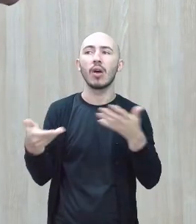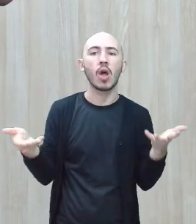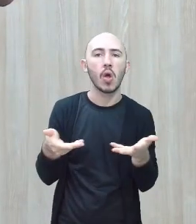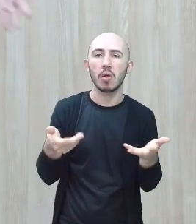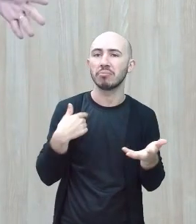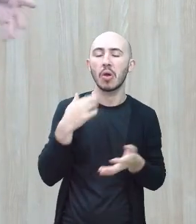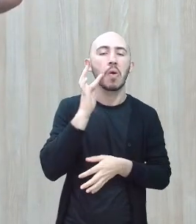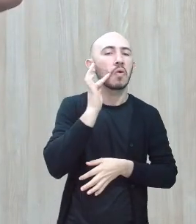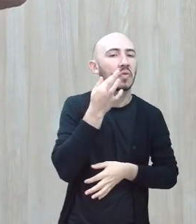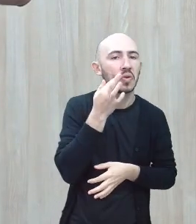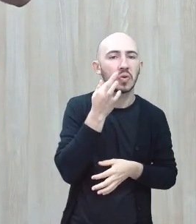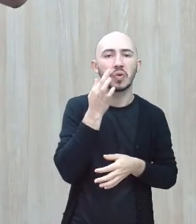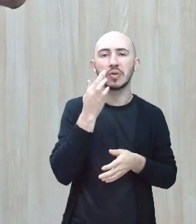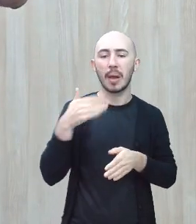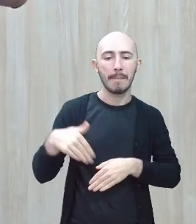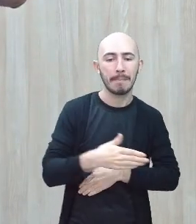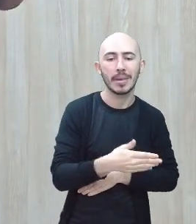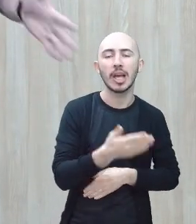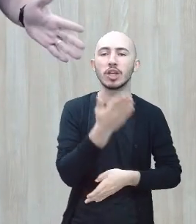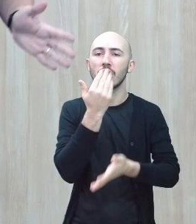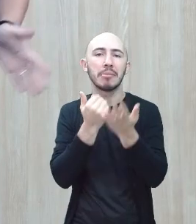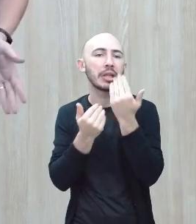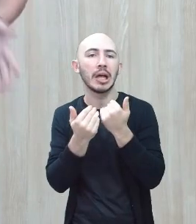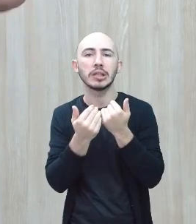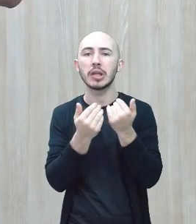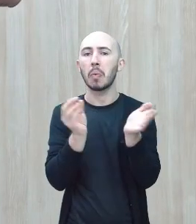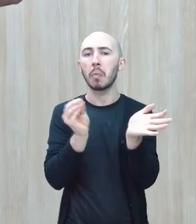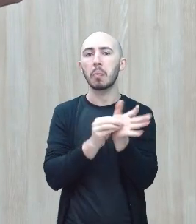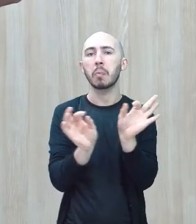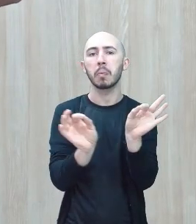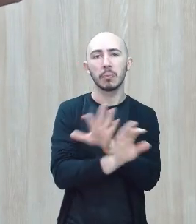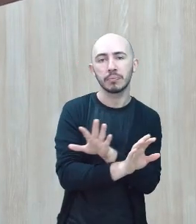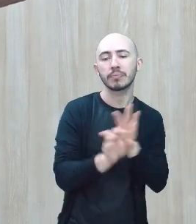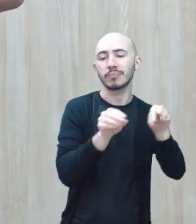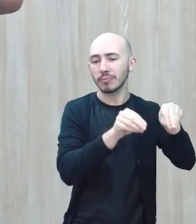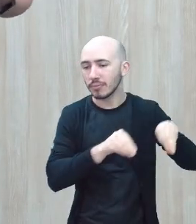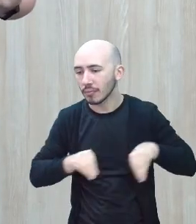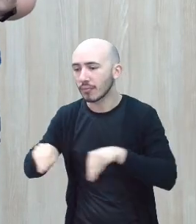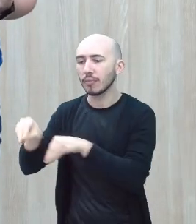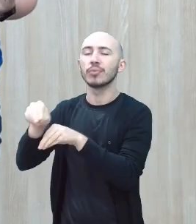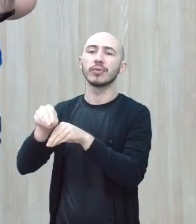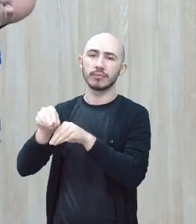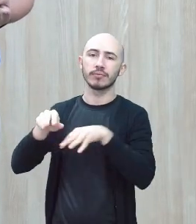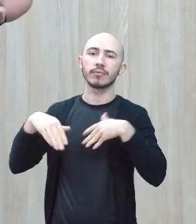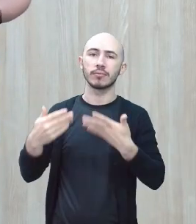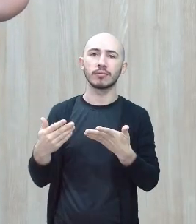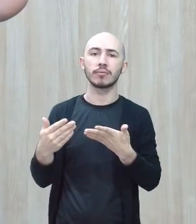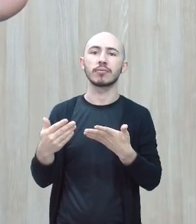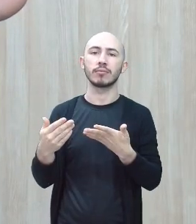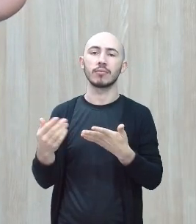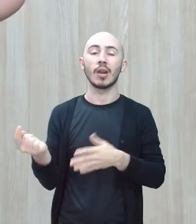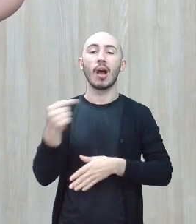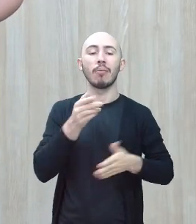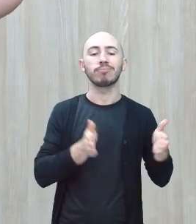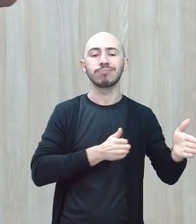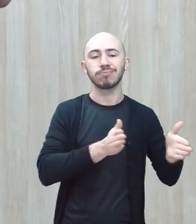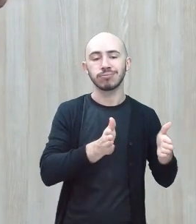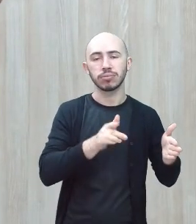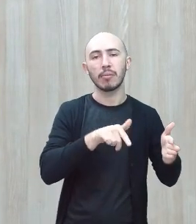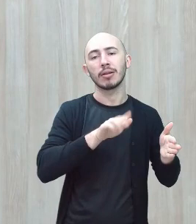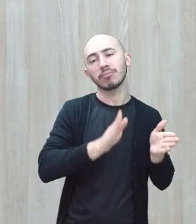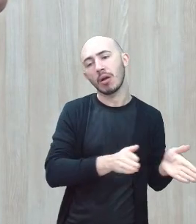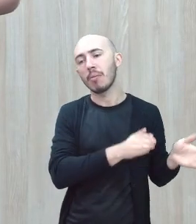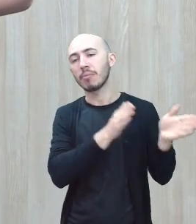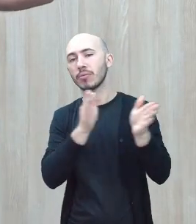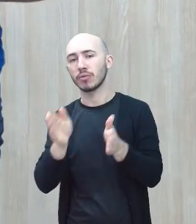verdura, nem pesca, nem caça, ele ia para um outro lugar. Isso no Paleolítico, mas quando ele vai para o